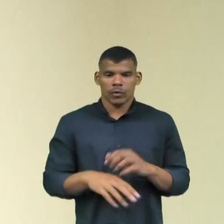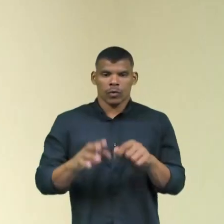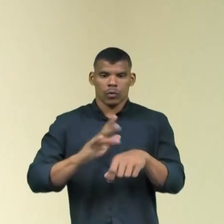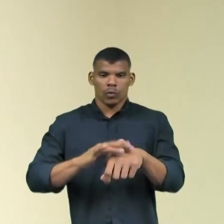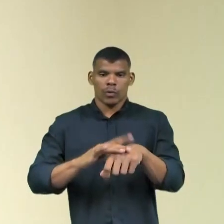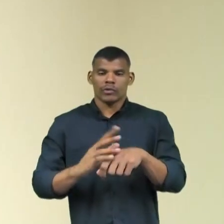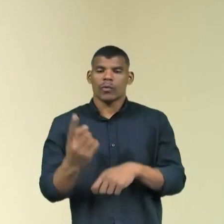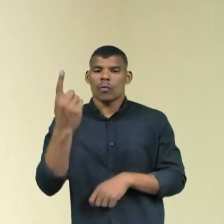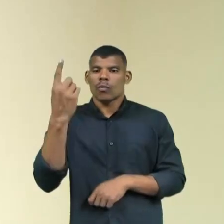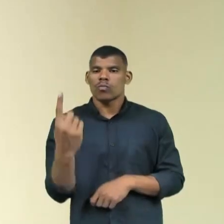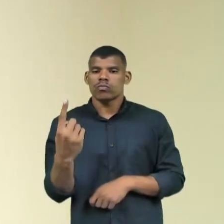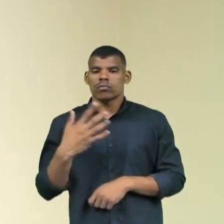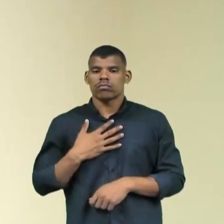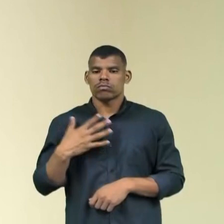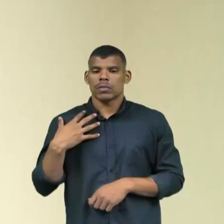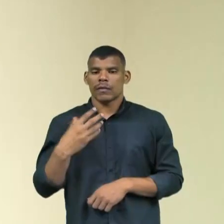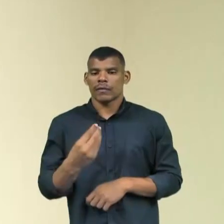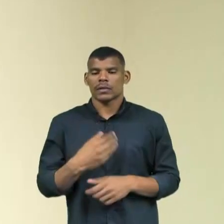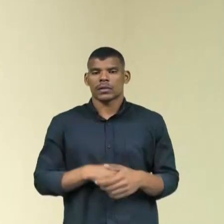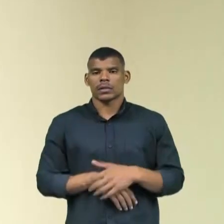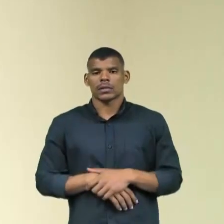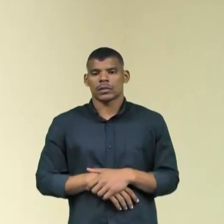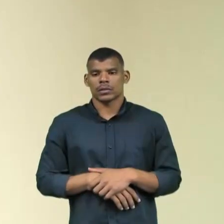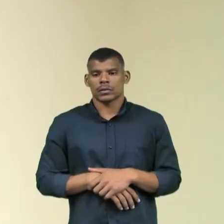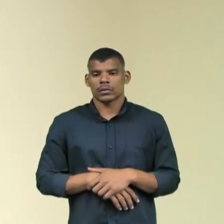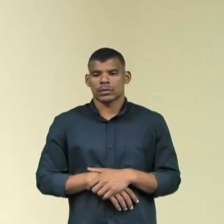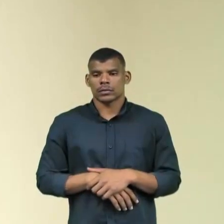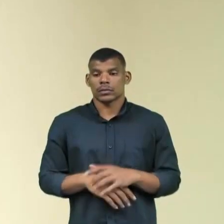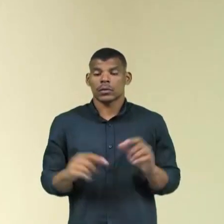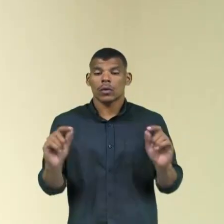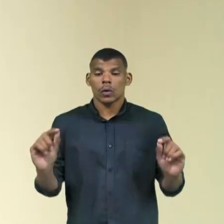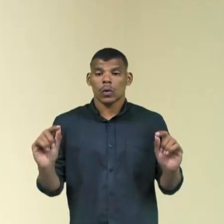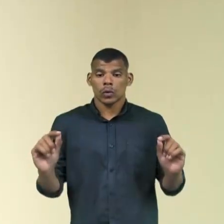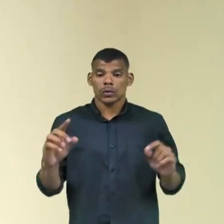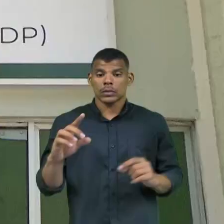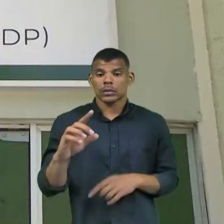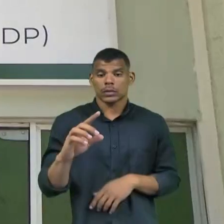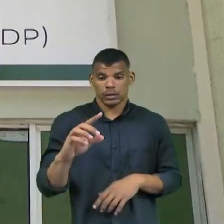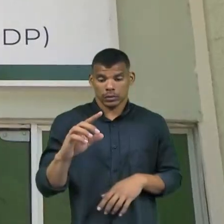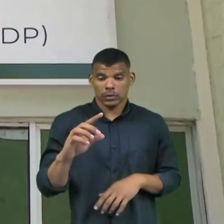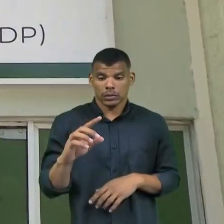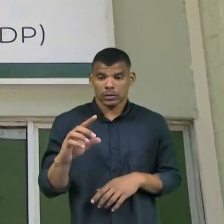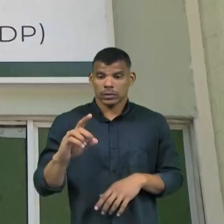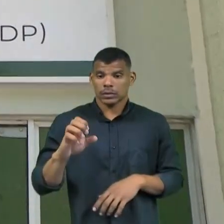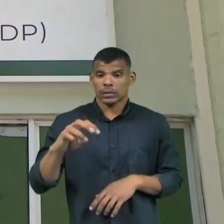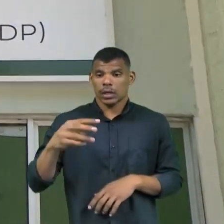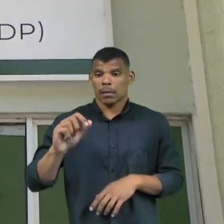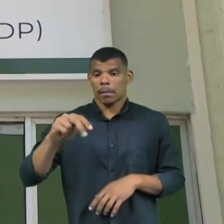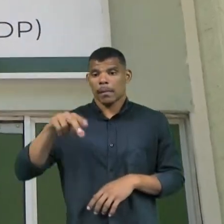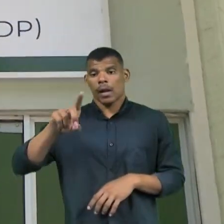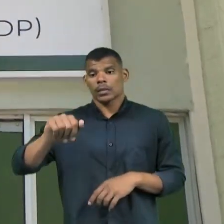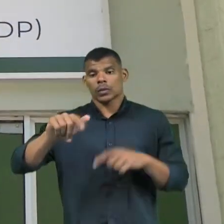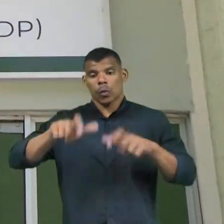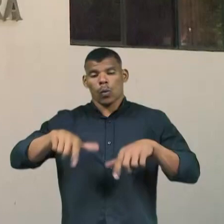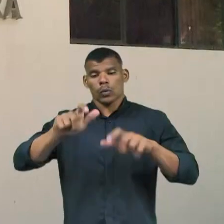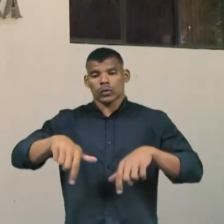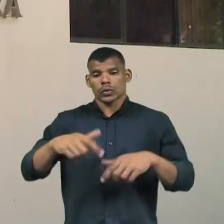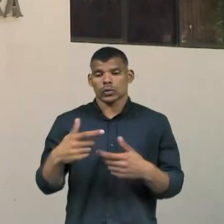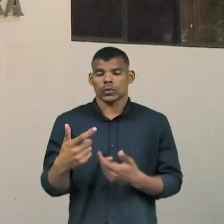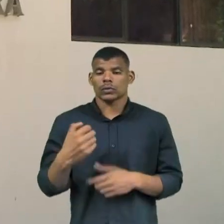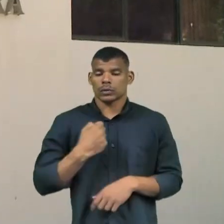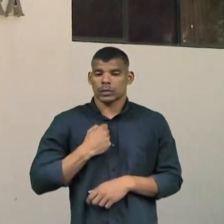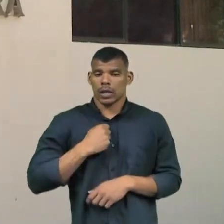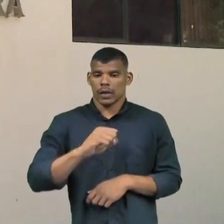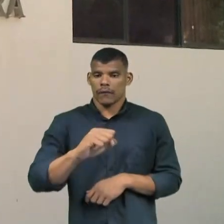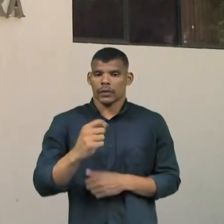filha. Casos como esse têm gerado uma demanda cada vez mais crescente nos núcleos de defensoria em